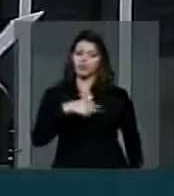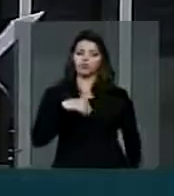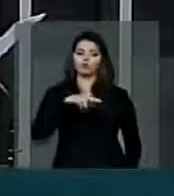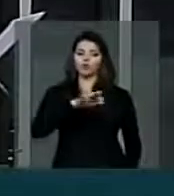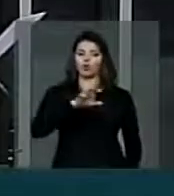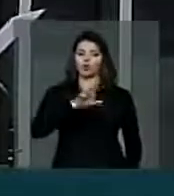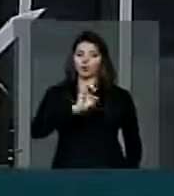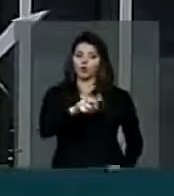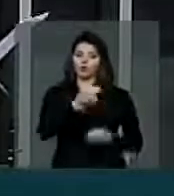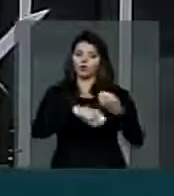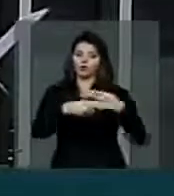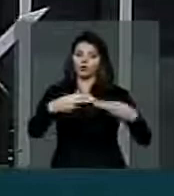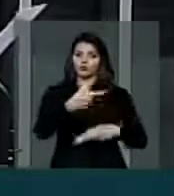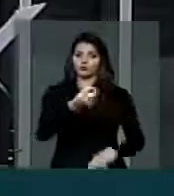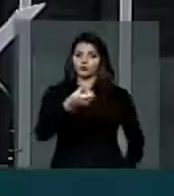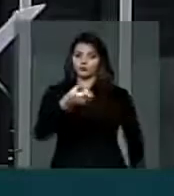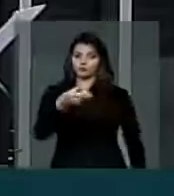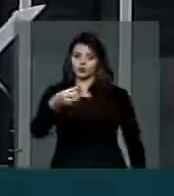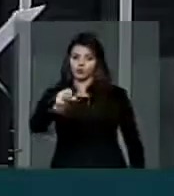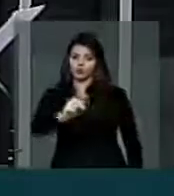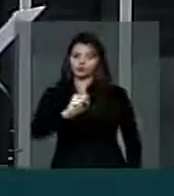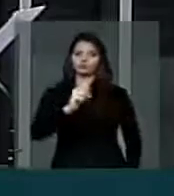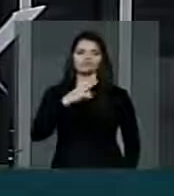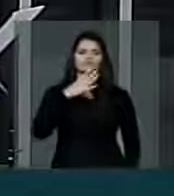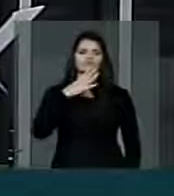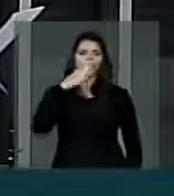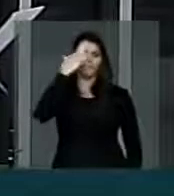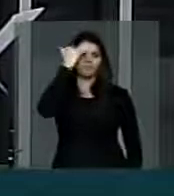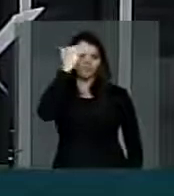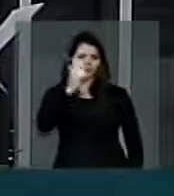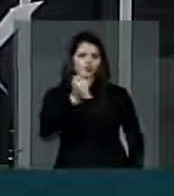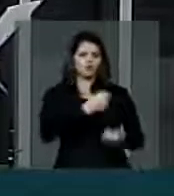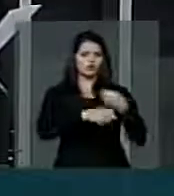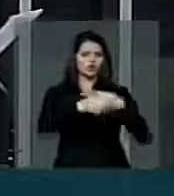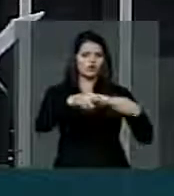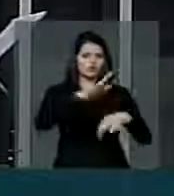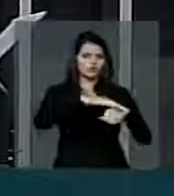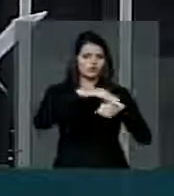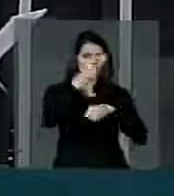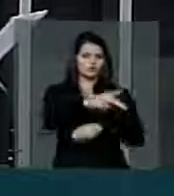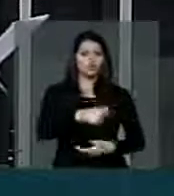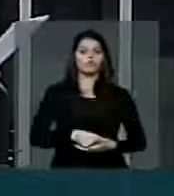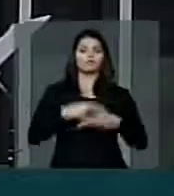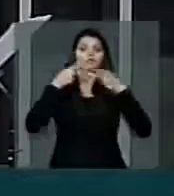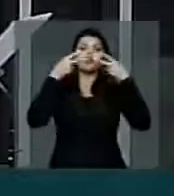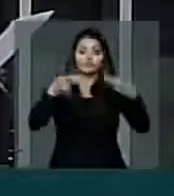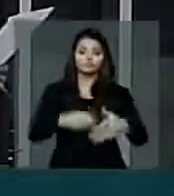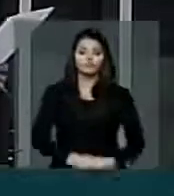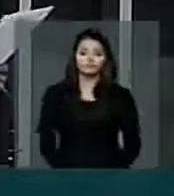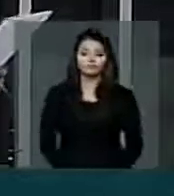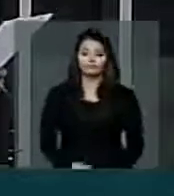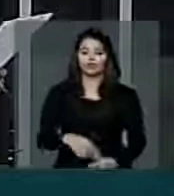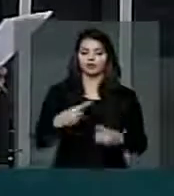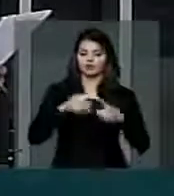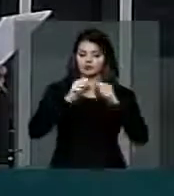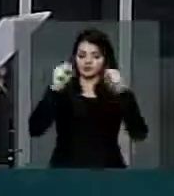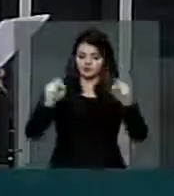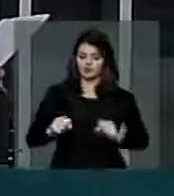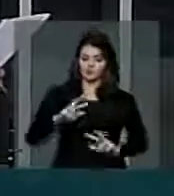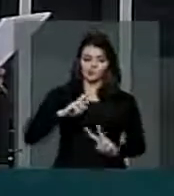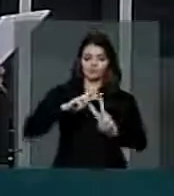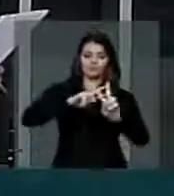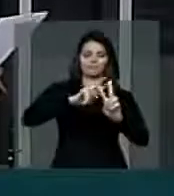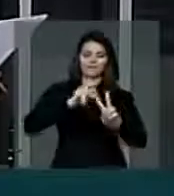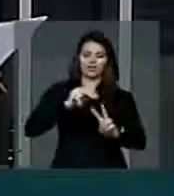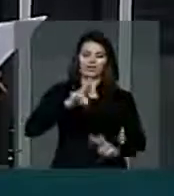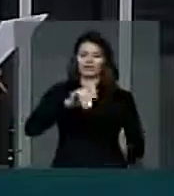de 2008 e um dos mais renomados economistas contemporâneos. Diz ele que o sistema penitenciário